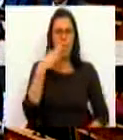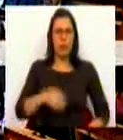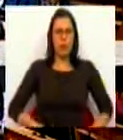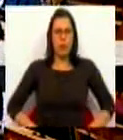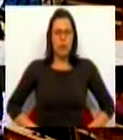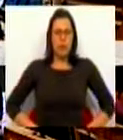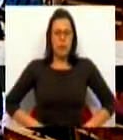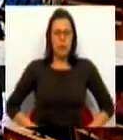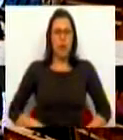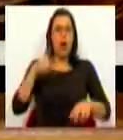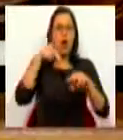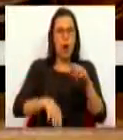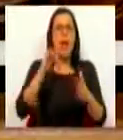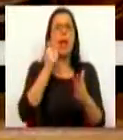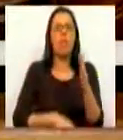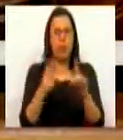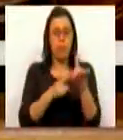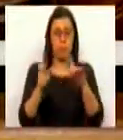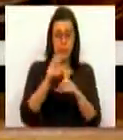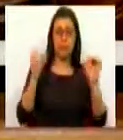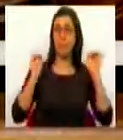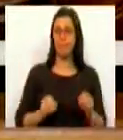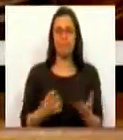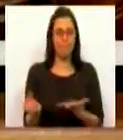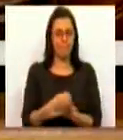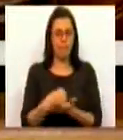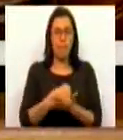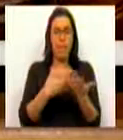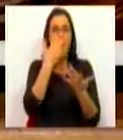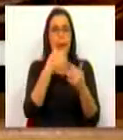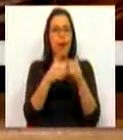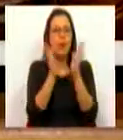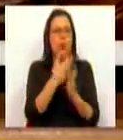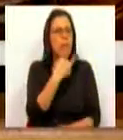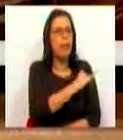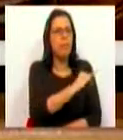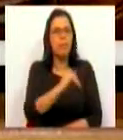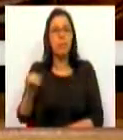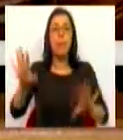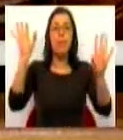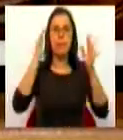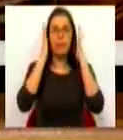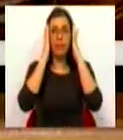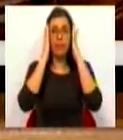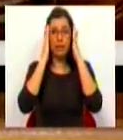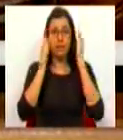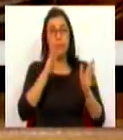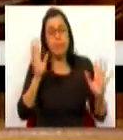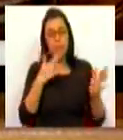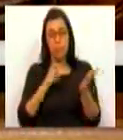Foi tudo alvo de cortes e aumento de impostos. Nada parecia escapar, mas infelizmente não foi